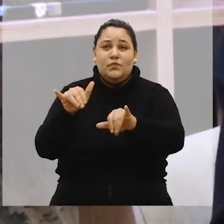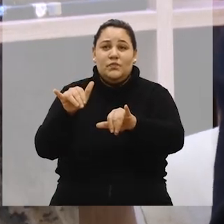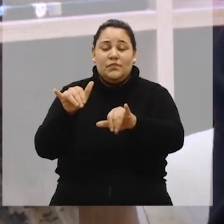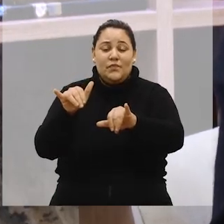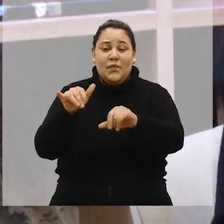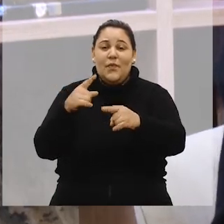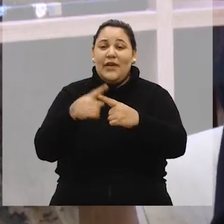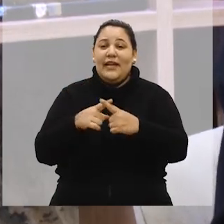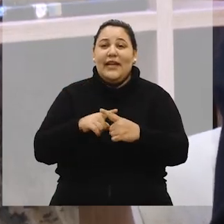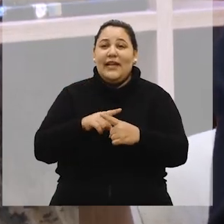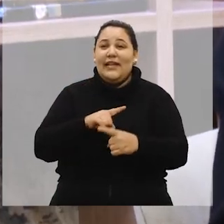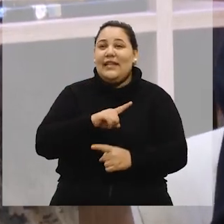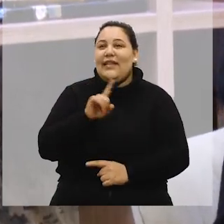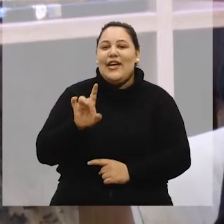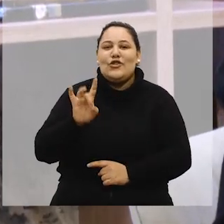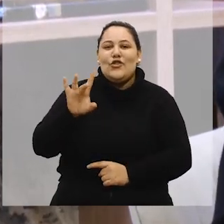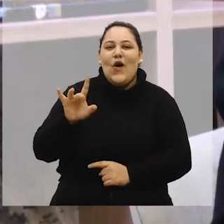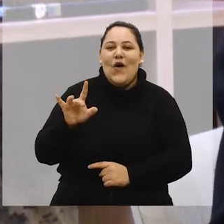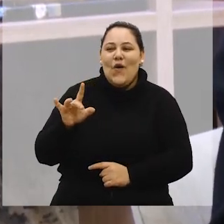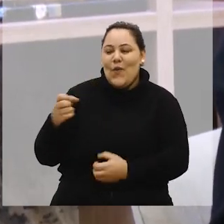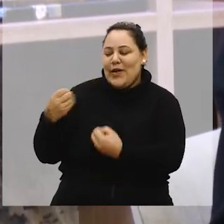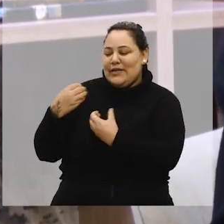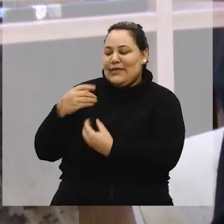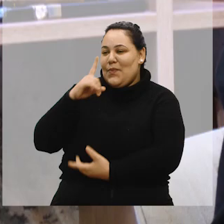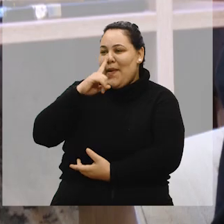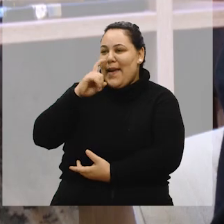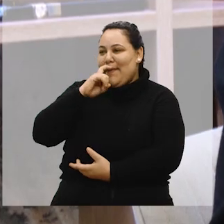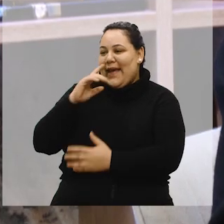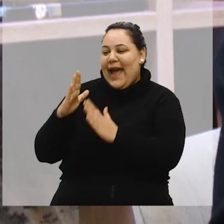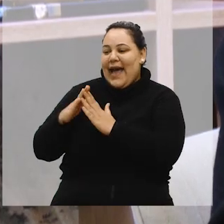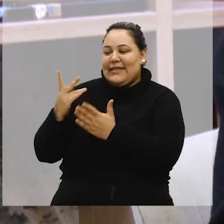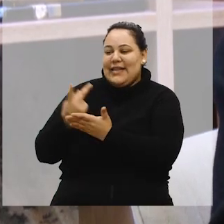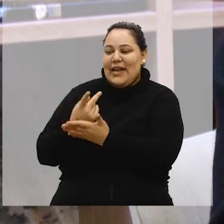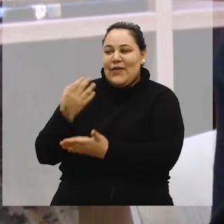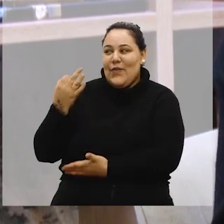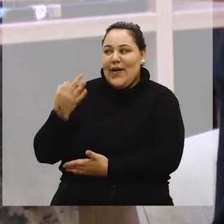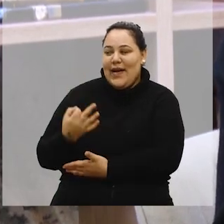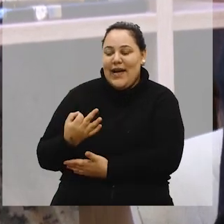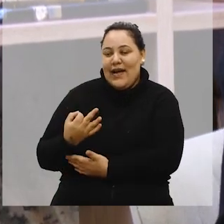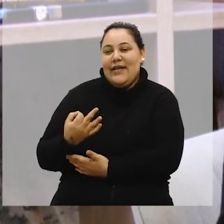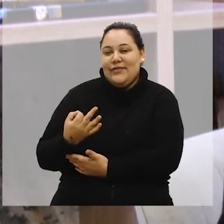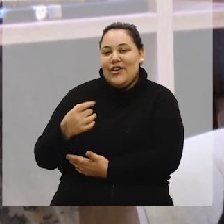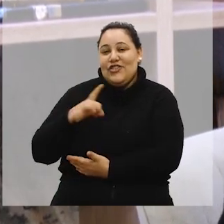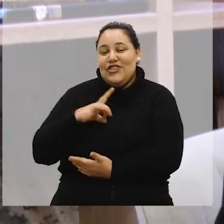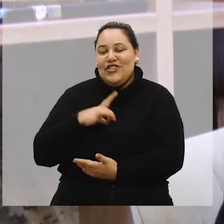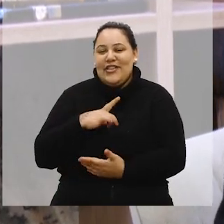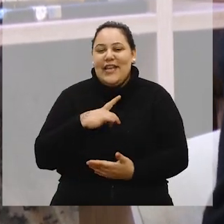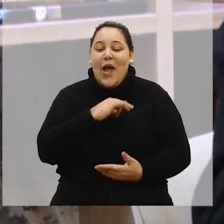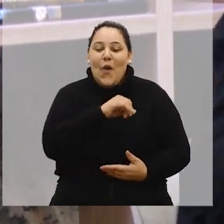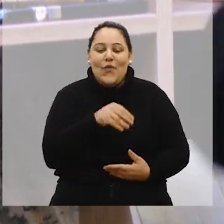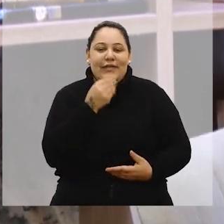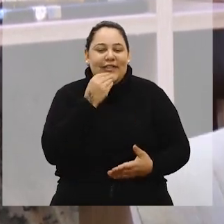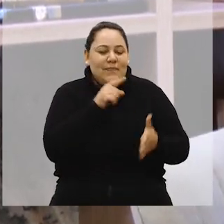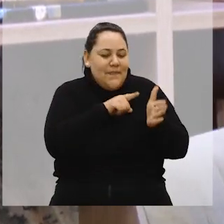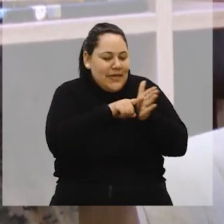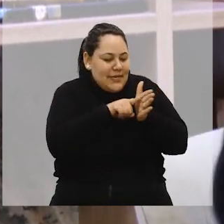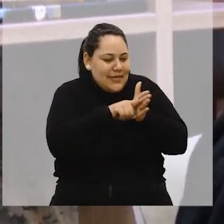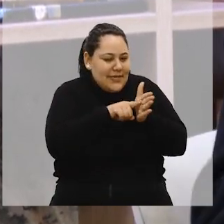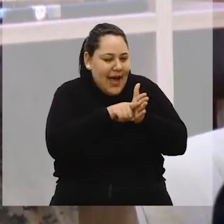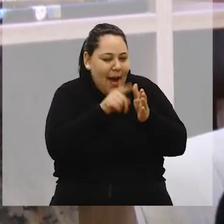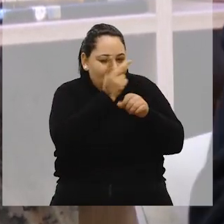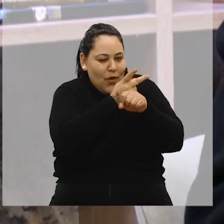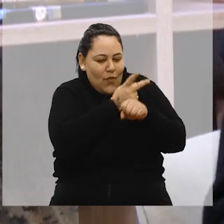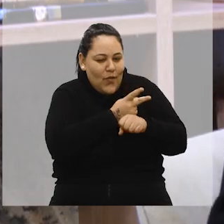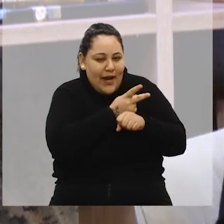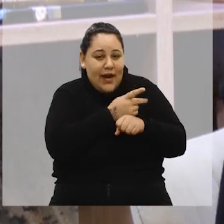não tem só aquela a instrução do que vem de casa, do certo e errado, mas a gente tem a possibilidade de buscar, de pesquisar, de entender o outro